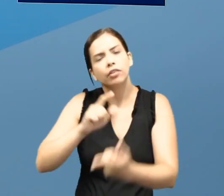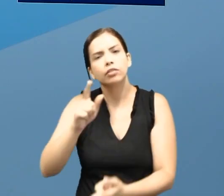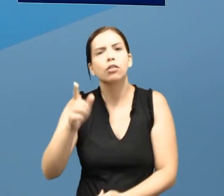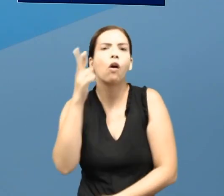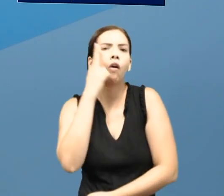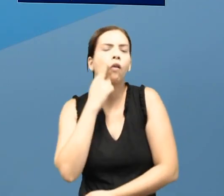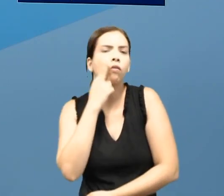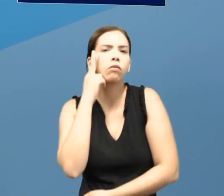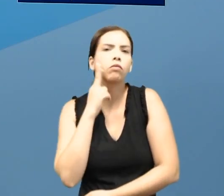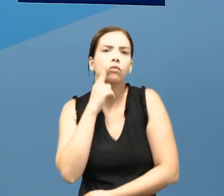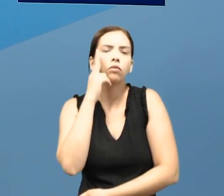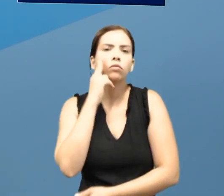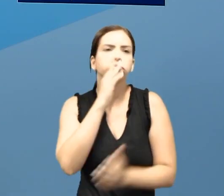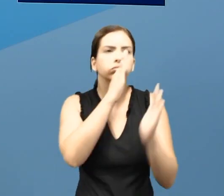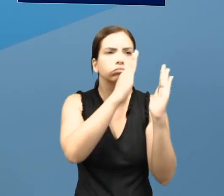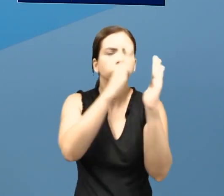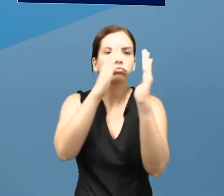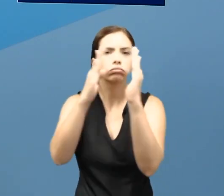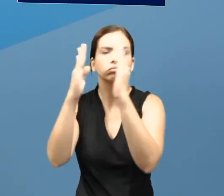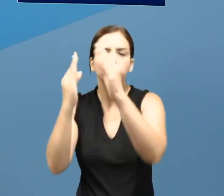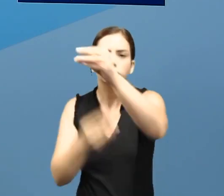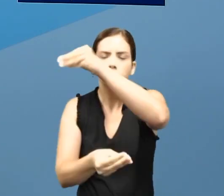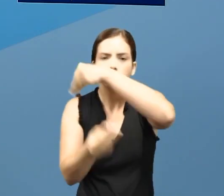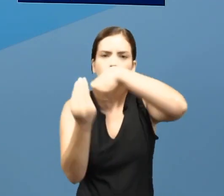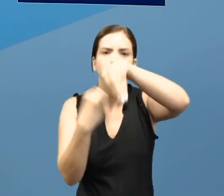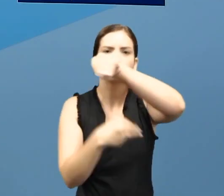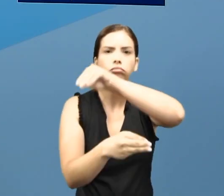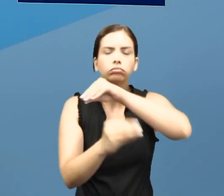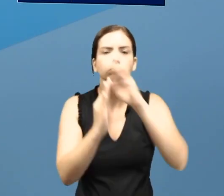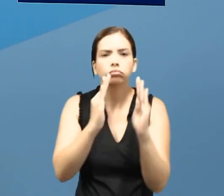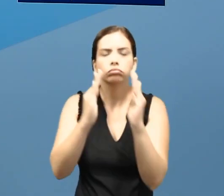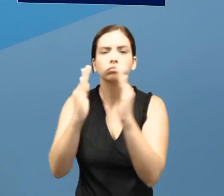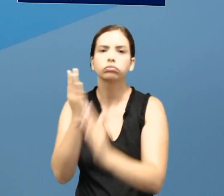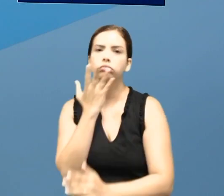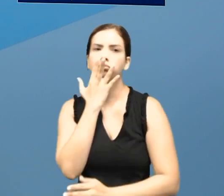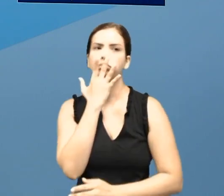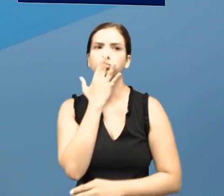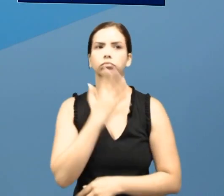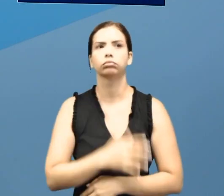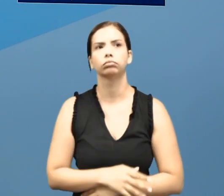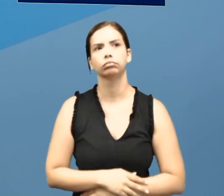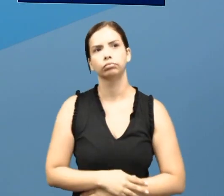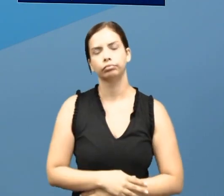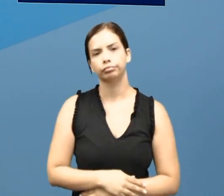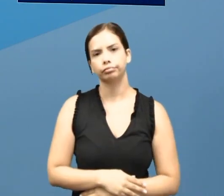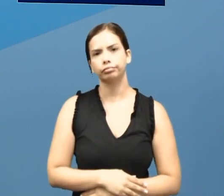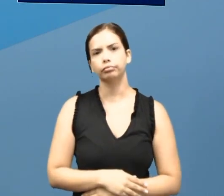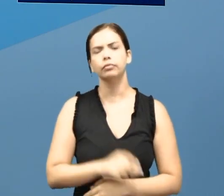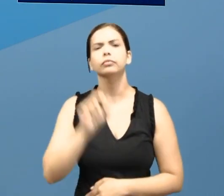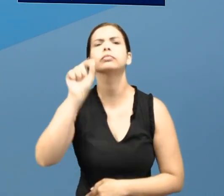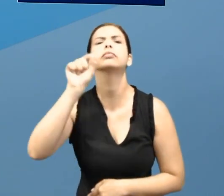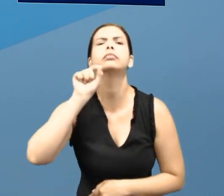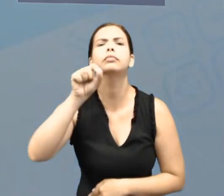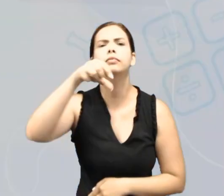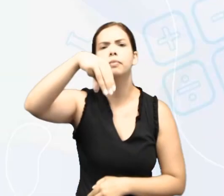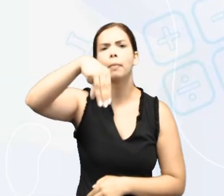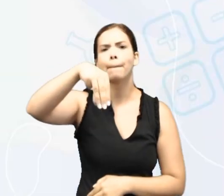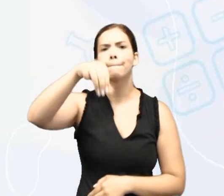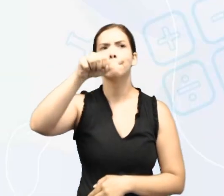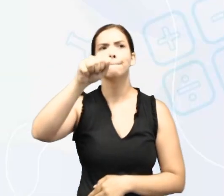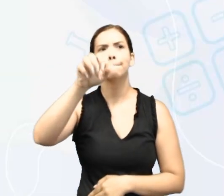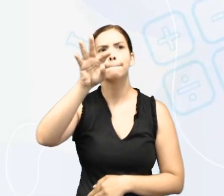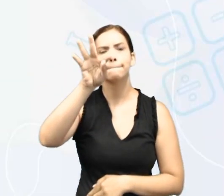rosa, né? Então, assim, o degradê justamente vai ser essa mistura gradativa das cores, né? E o que é